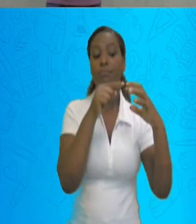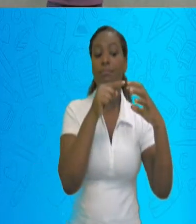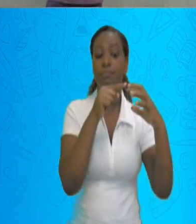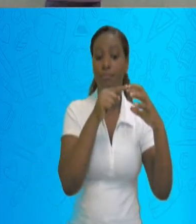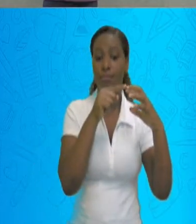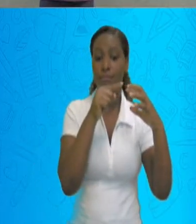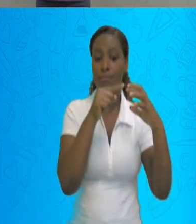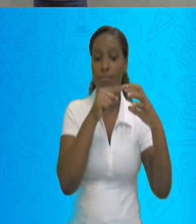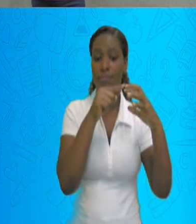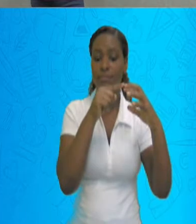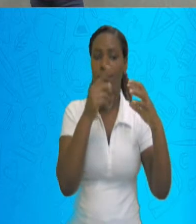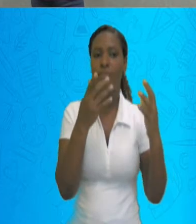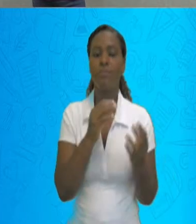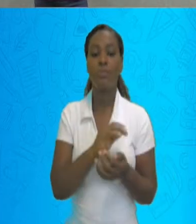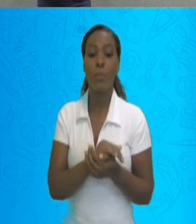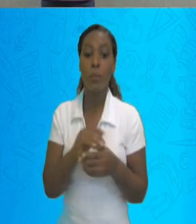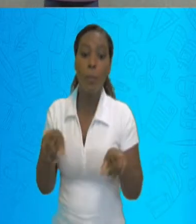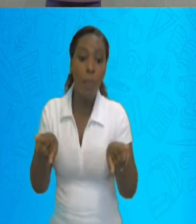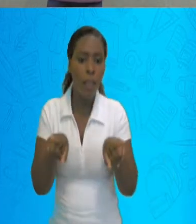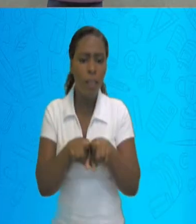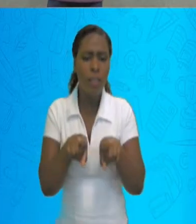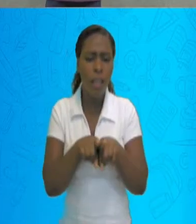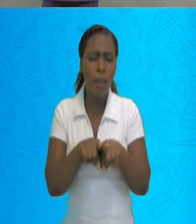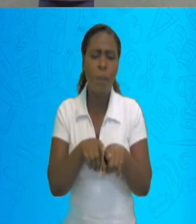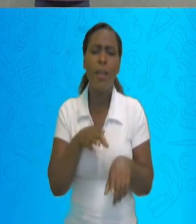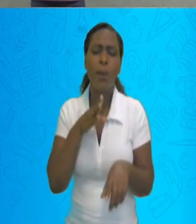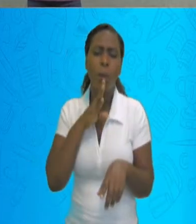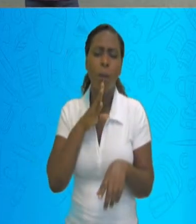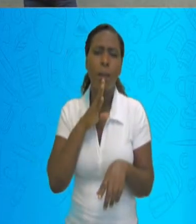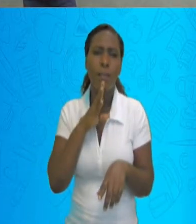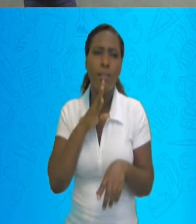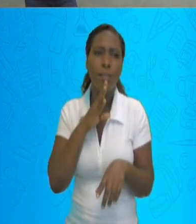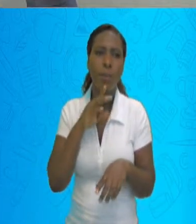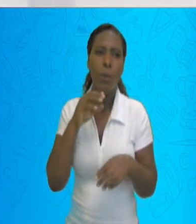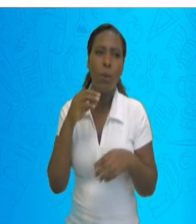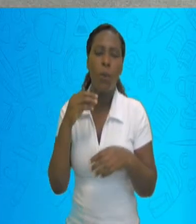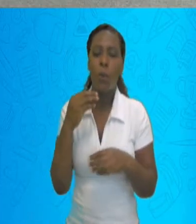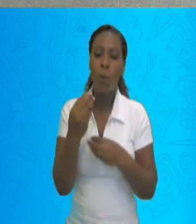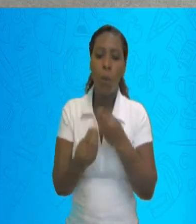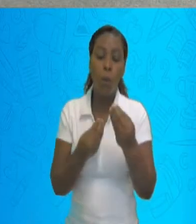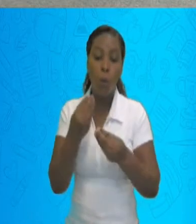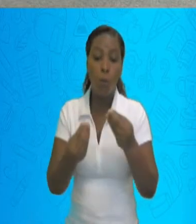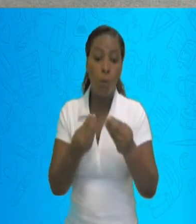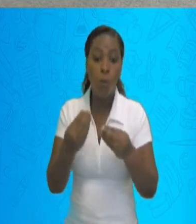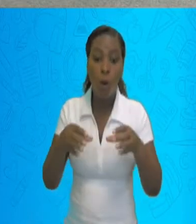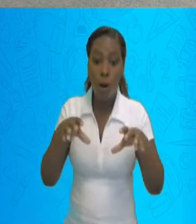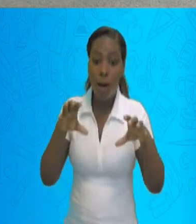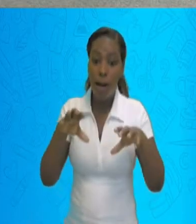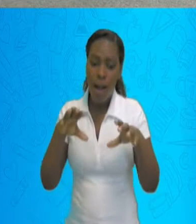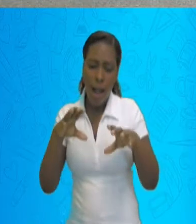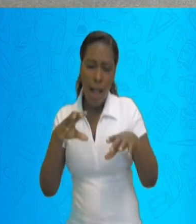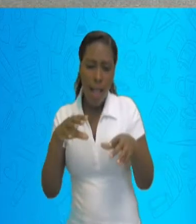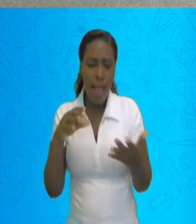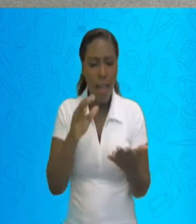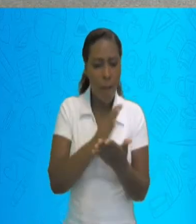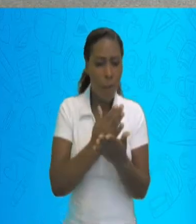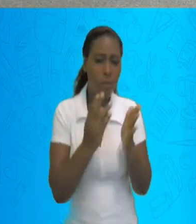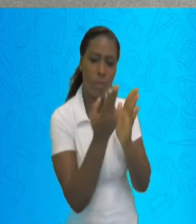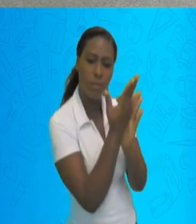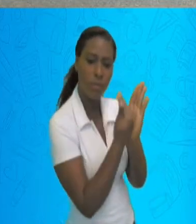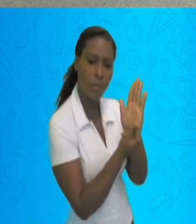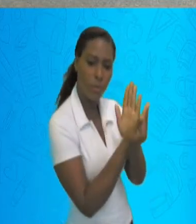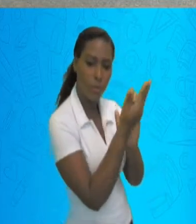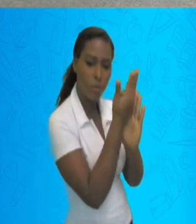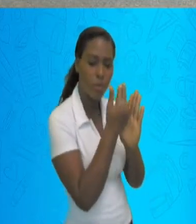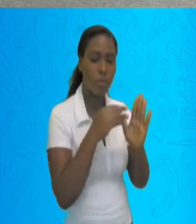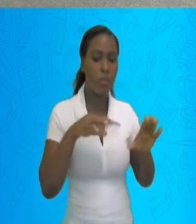conhecidos como corpos redondos. A gente vai ver aqui mais para frente com a esfera. Vamos ver agora as características da